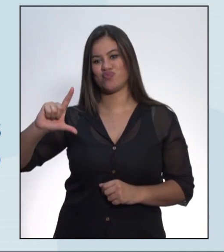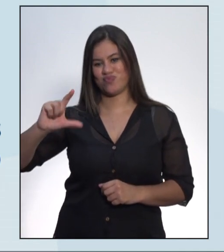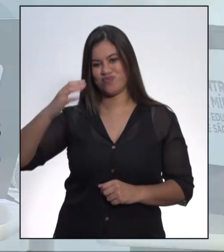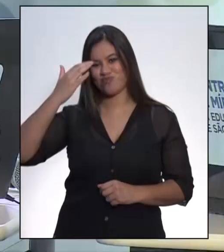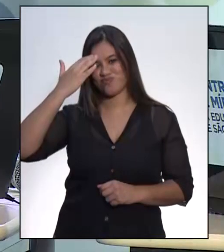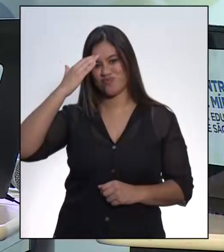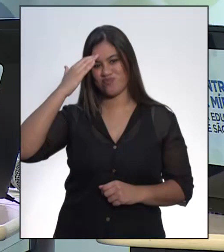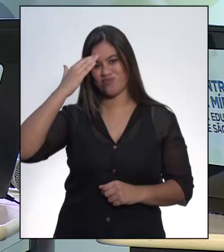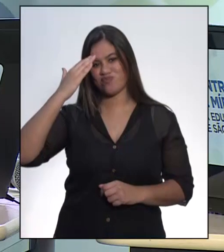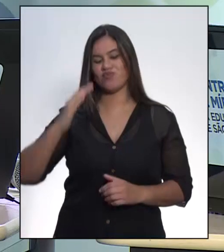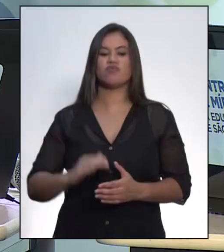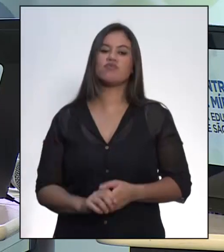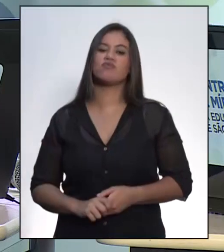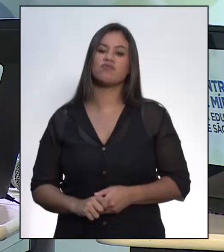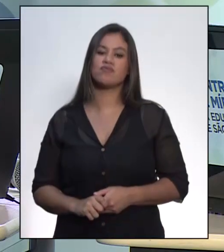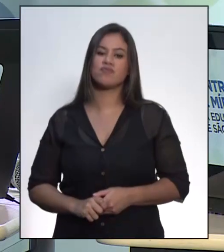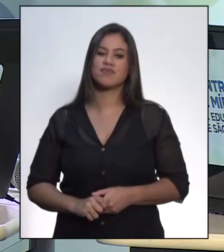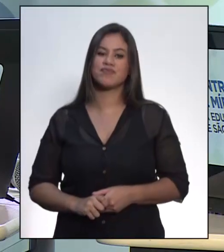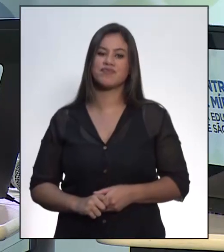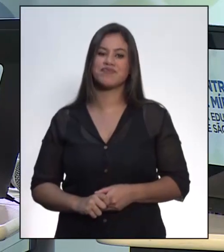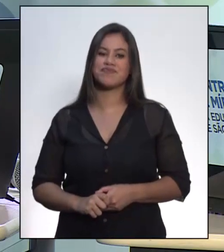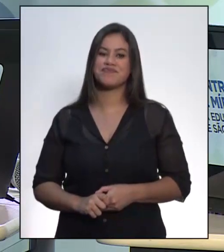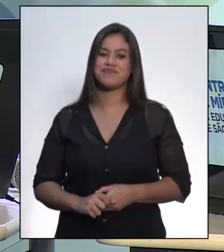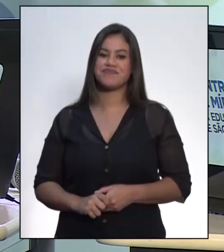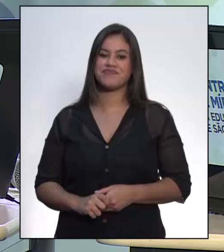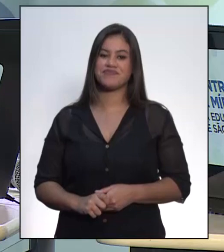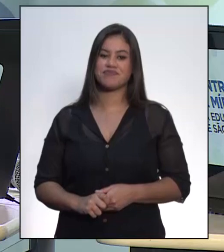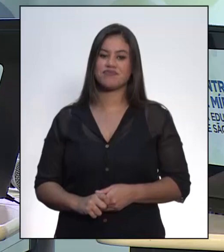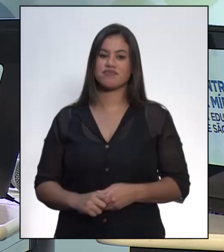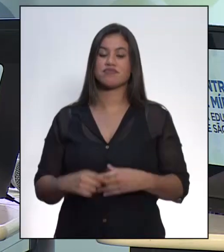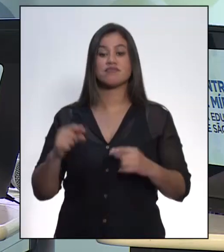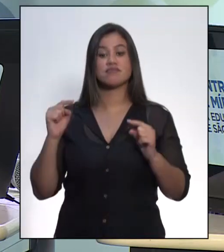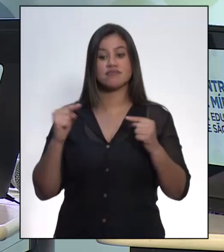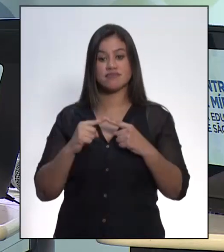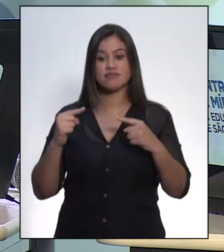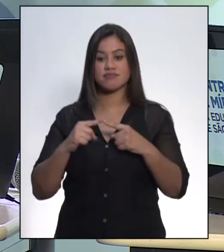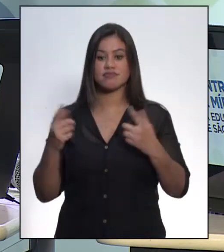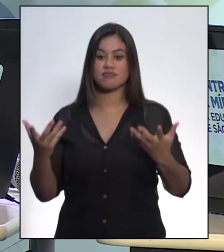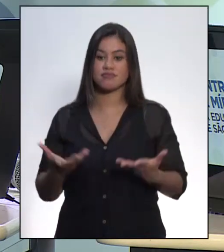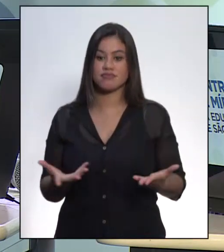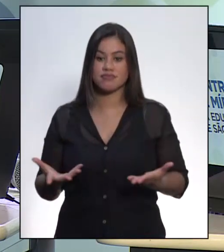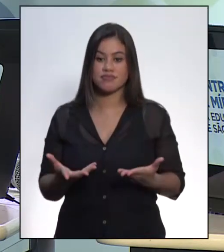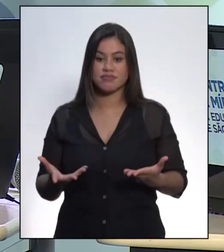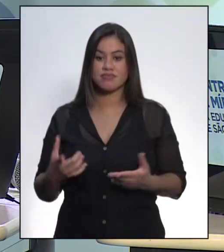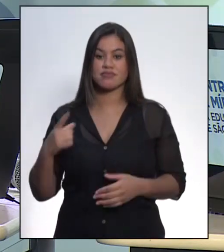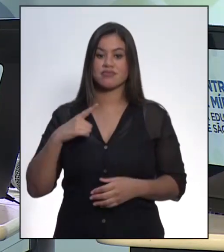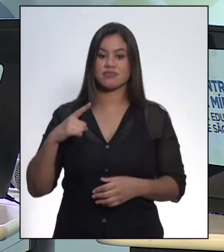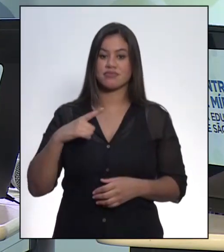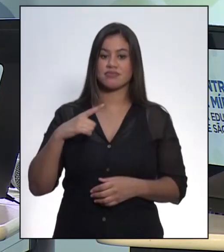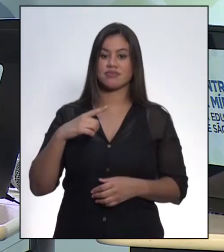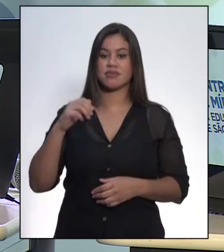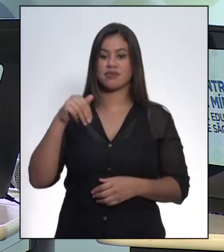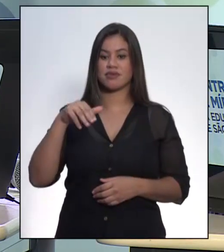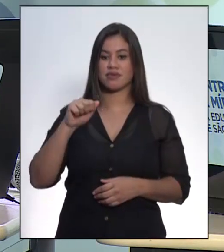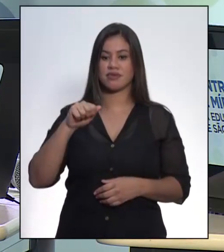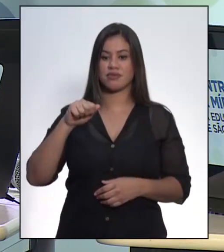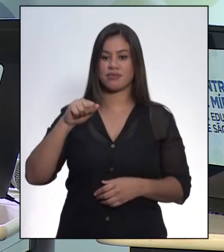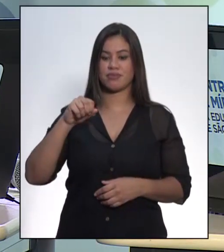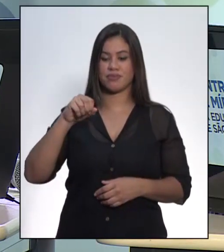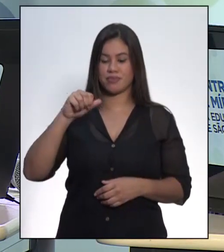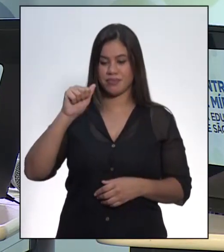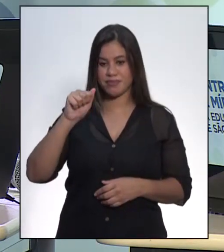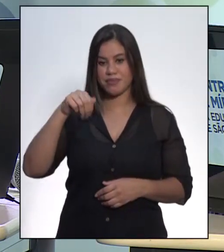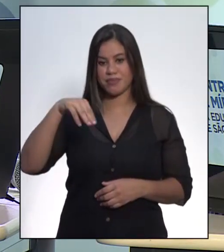gás ali ele ficou em maior quantidade. Nesse caso aqui, ó, a gente tem a síntese da amônia também, que apareceu aí no